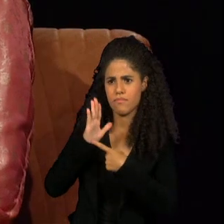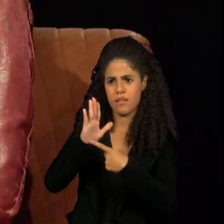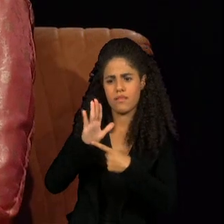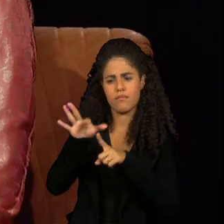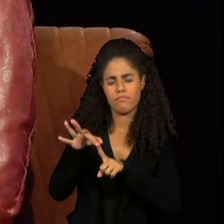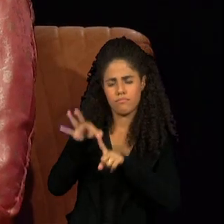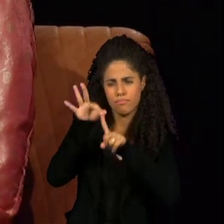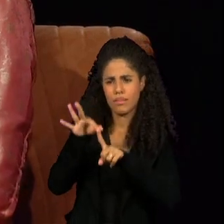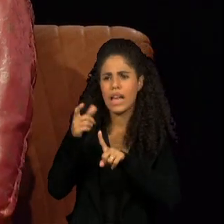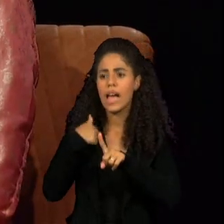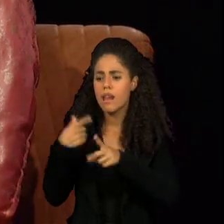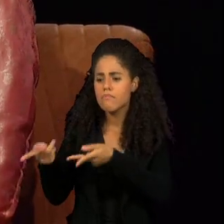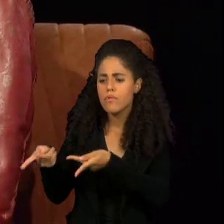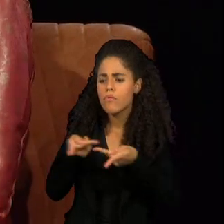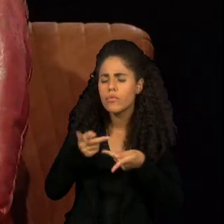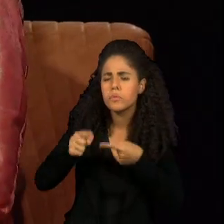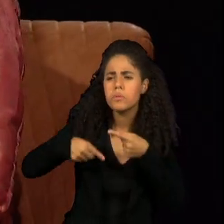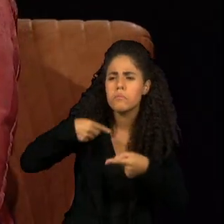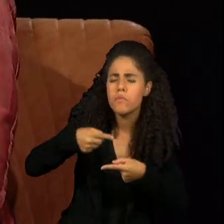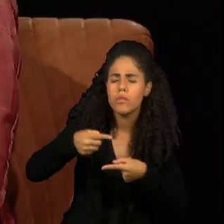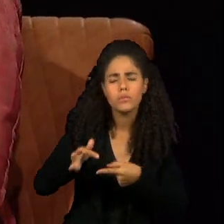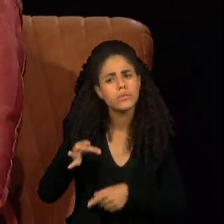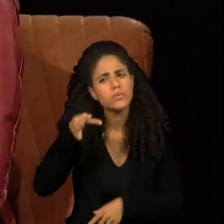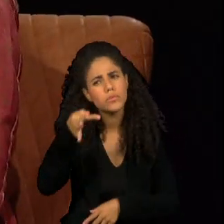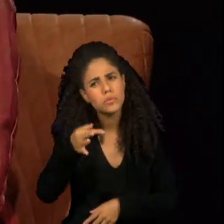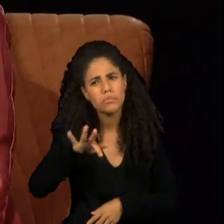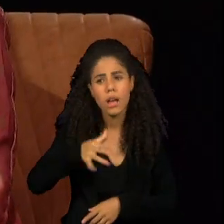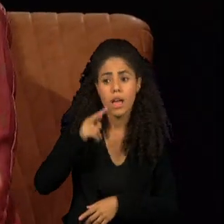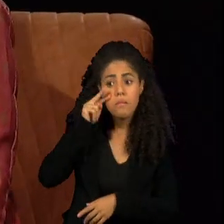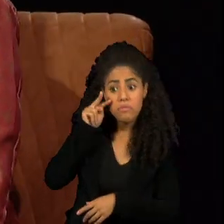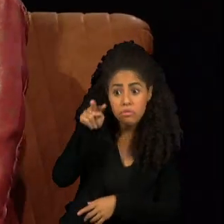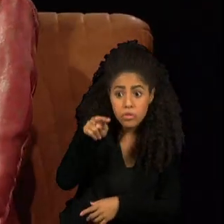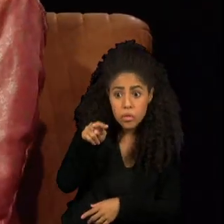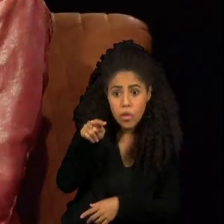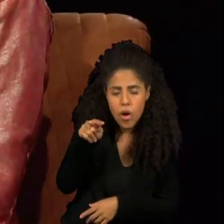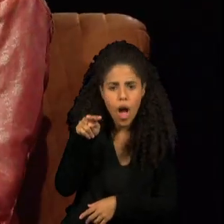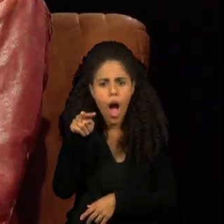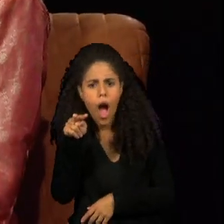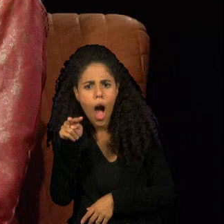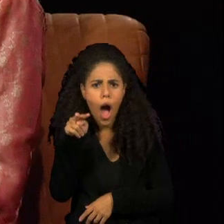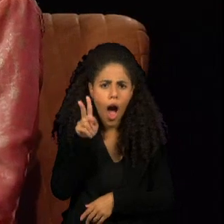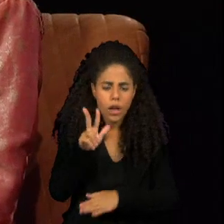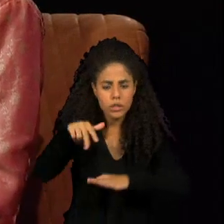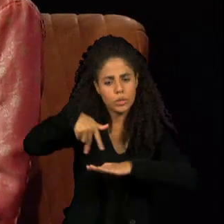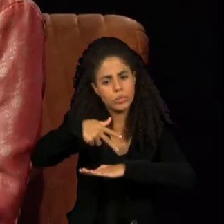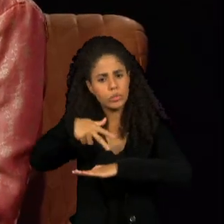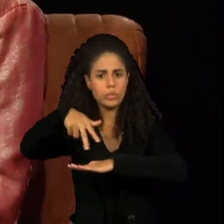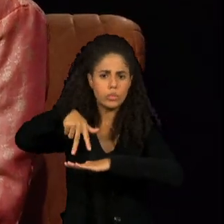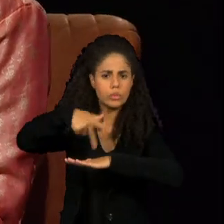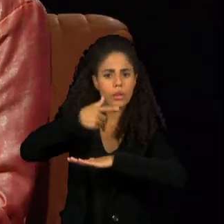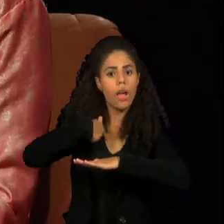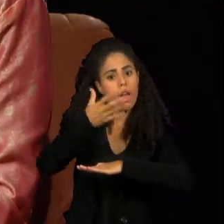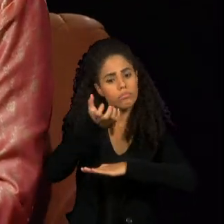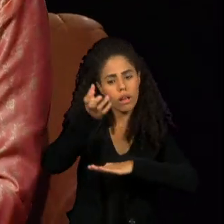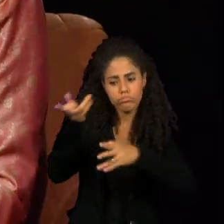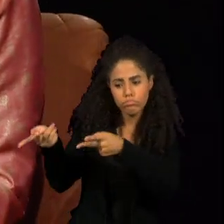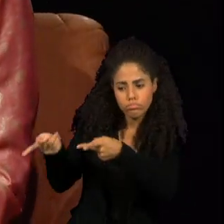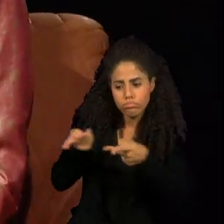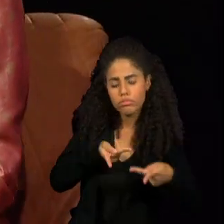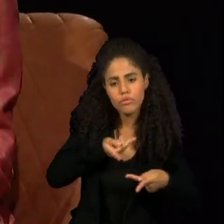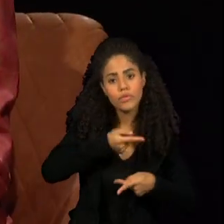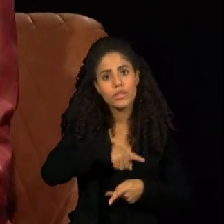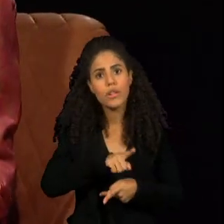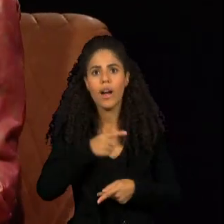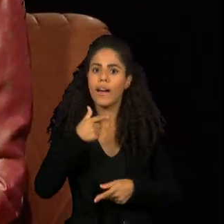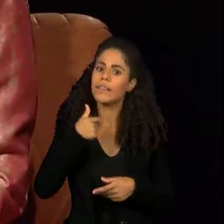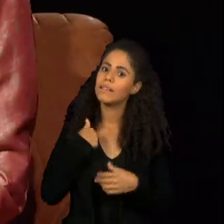E me convidou depois, né? Depois de me ver no palco, fez esse convite, né? É o que eu